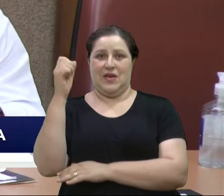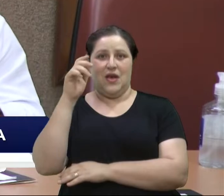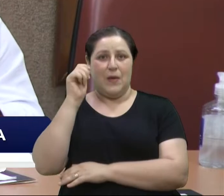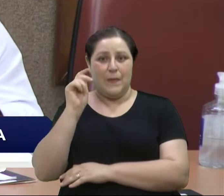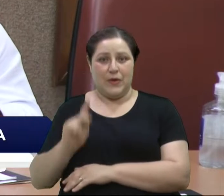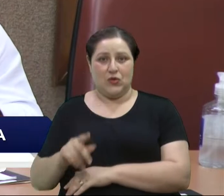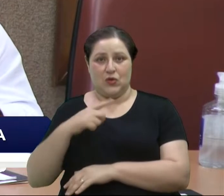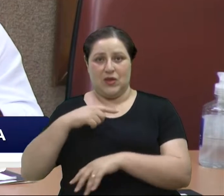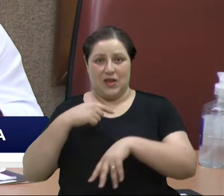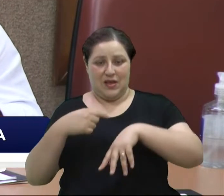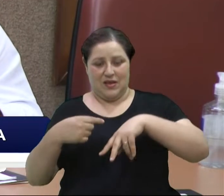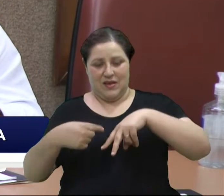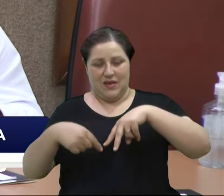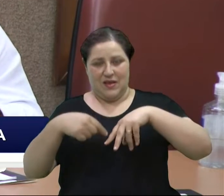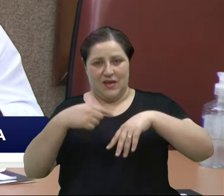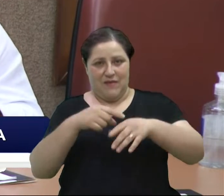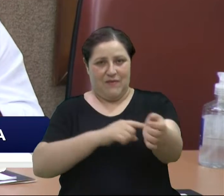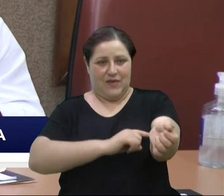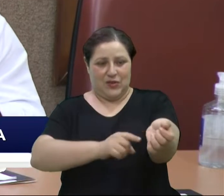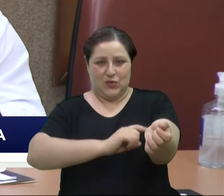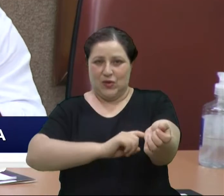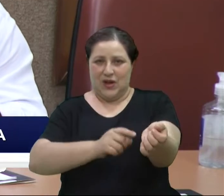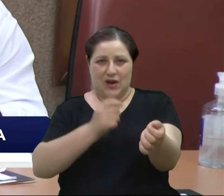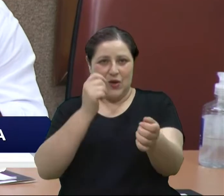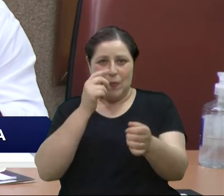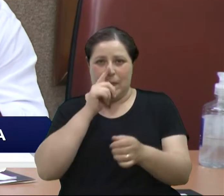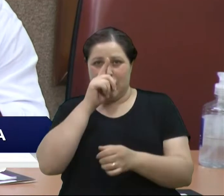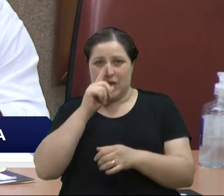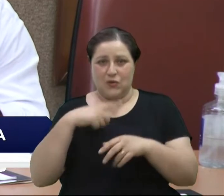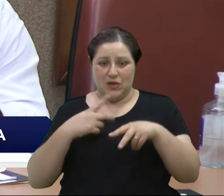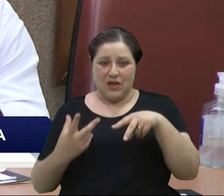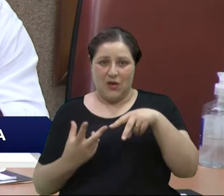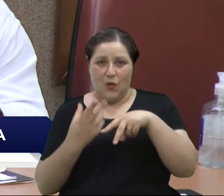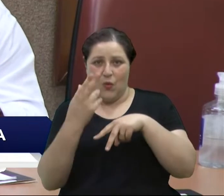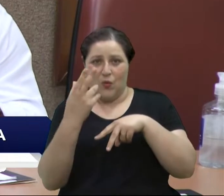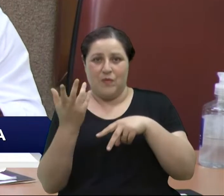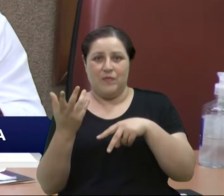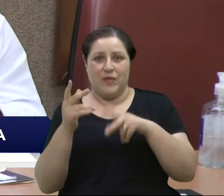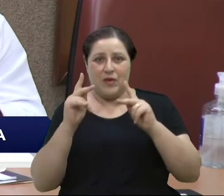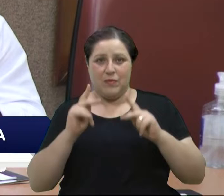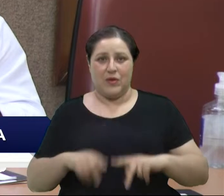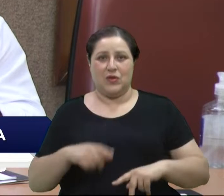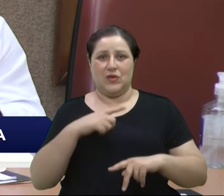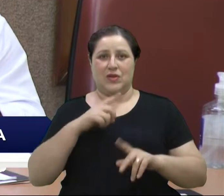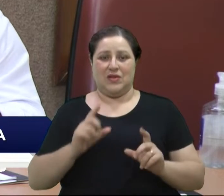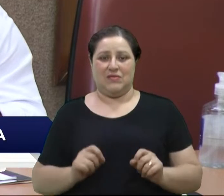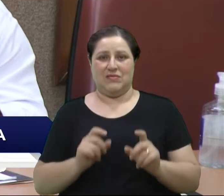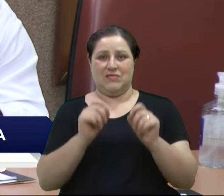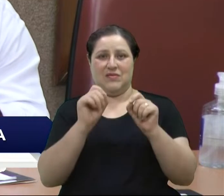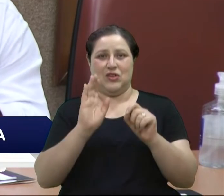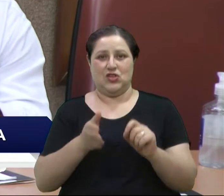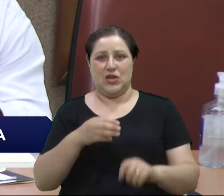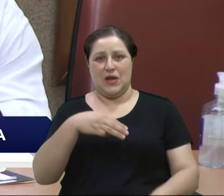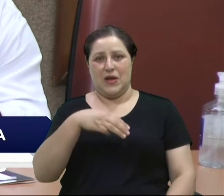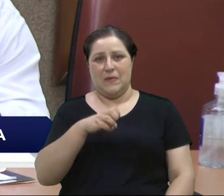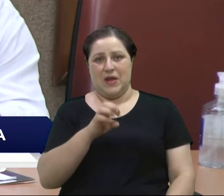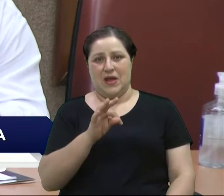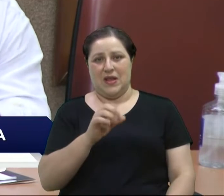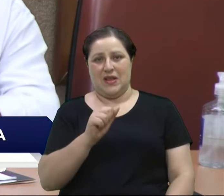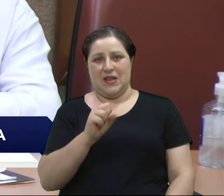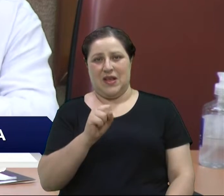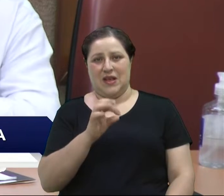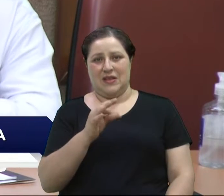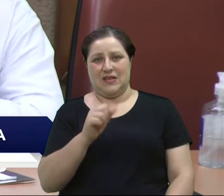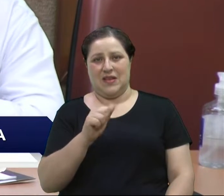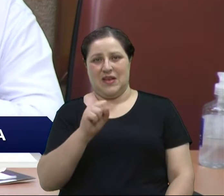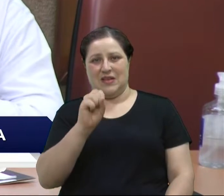de membros. Em área oncológica, a paciente já com metástase. Em área cardiológica, morrendo o paciente em fila